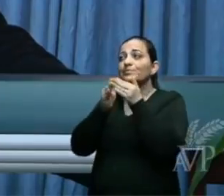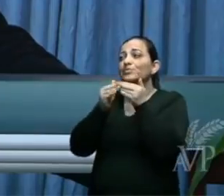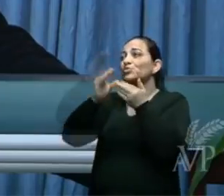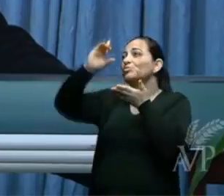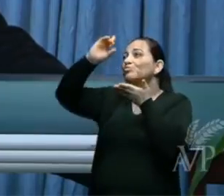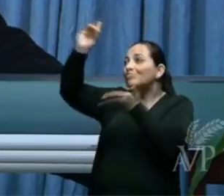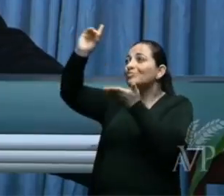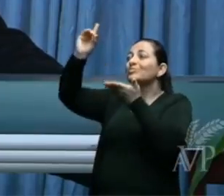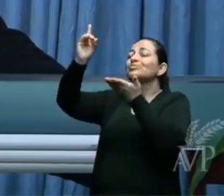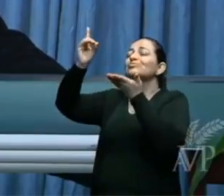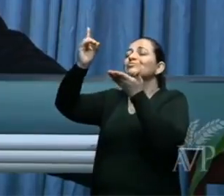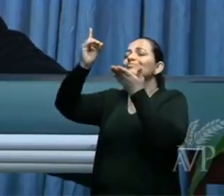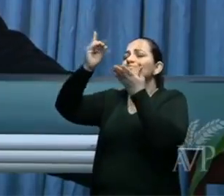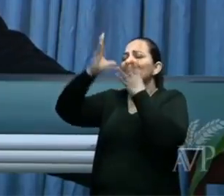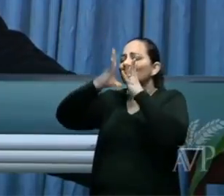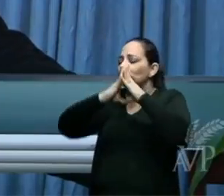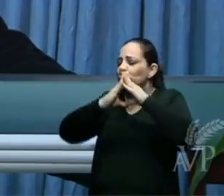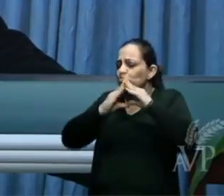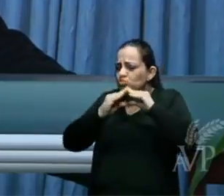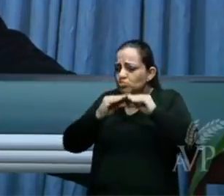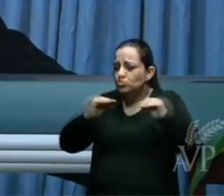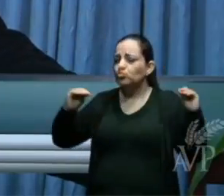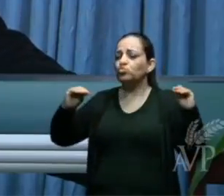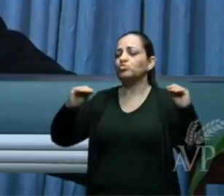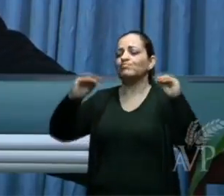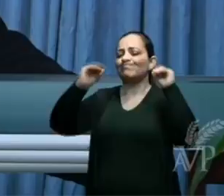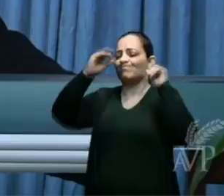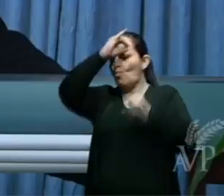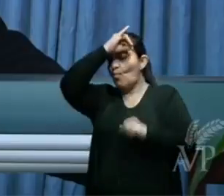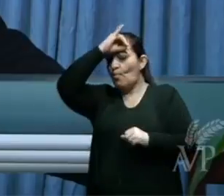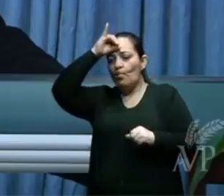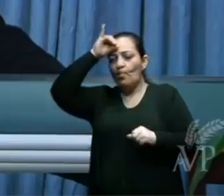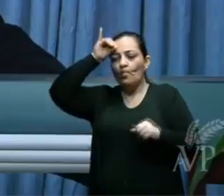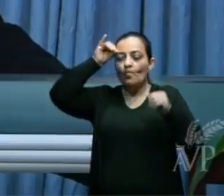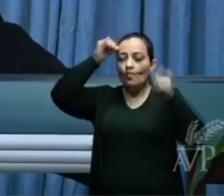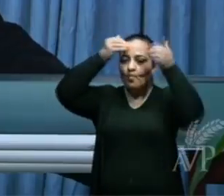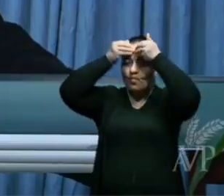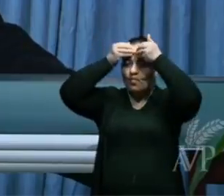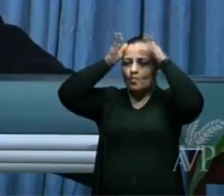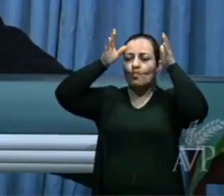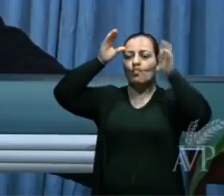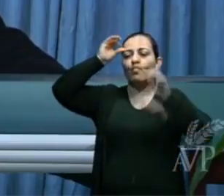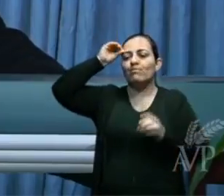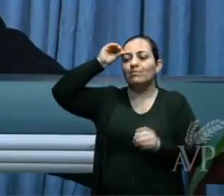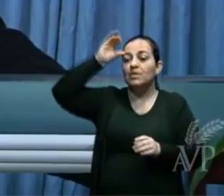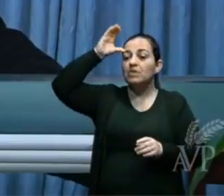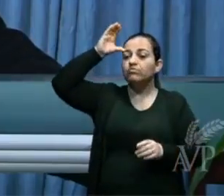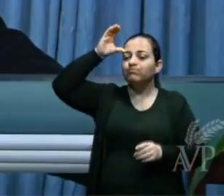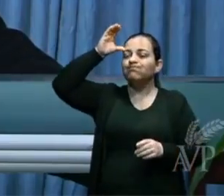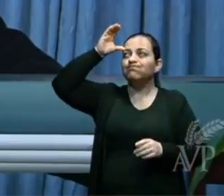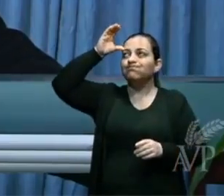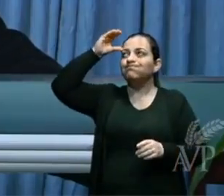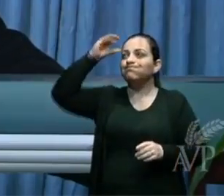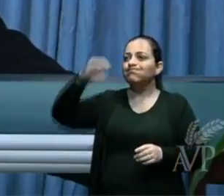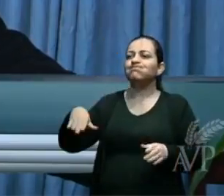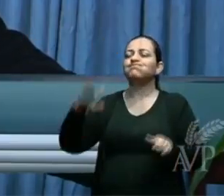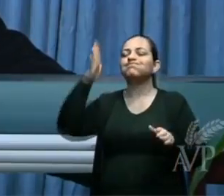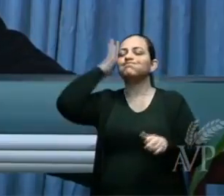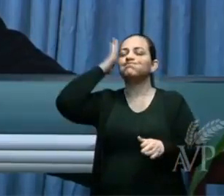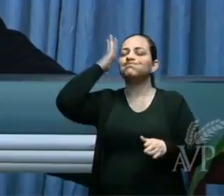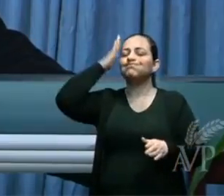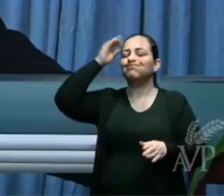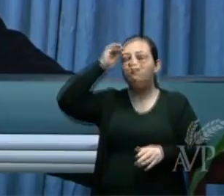deus elimine nossa ignorância a respeito das coisas espirituais da nos sabedoria